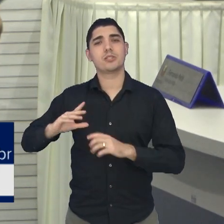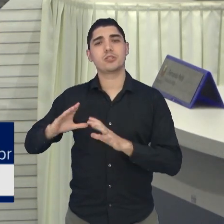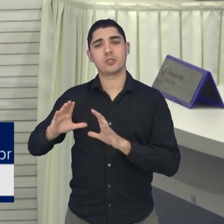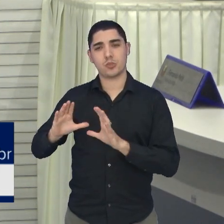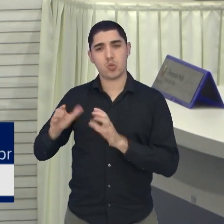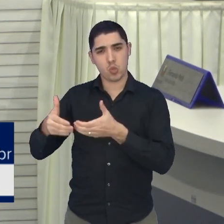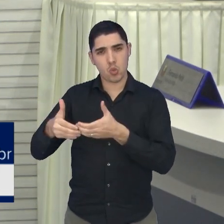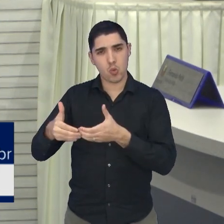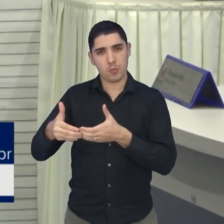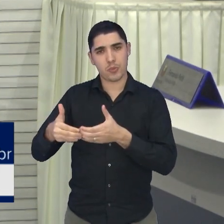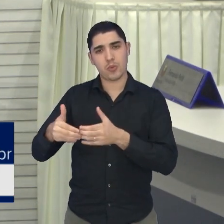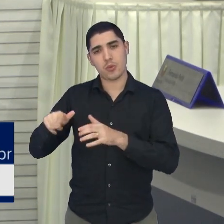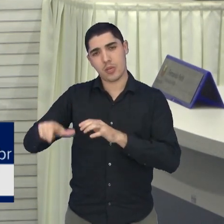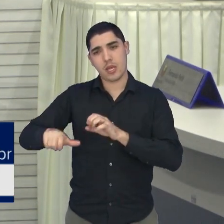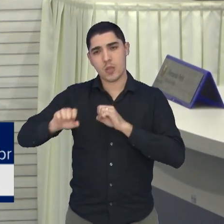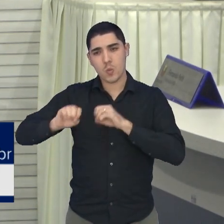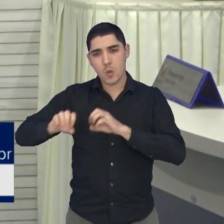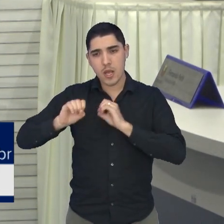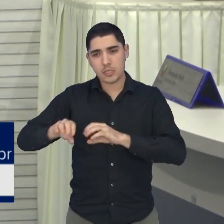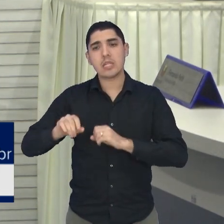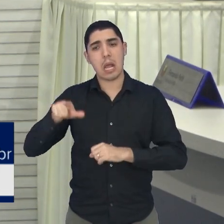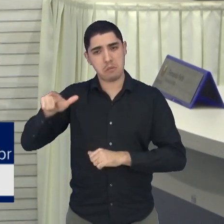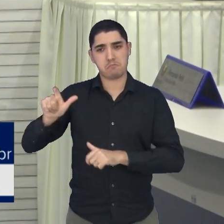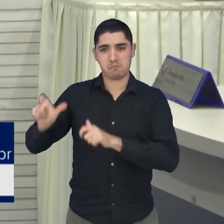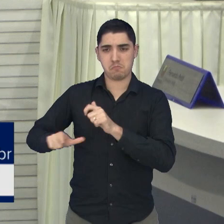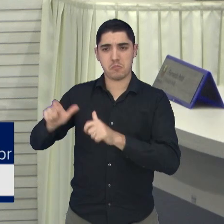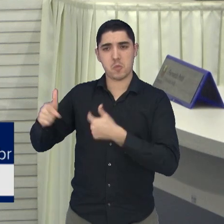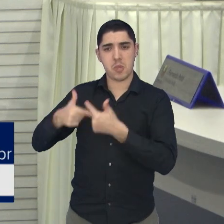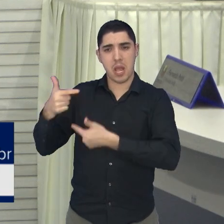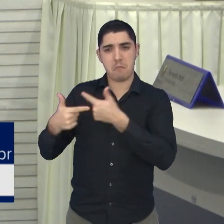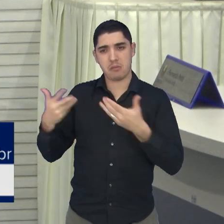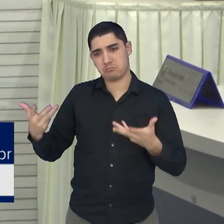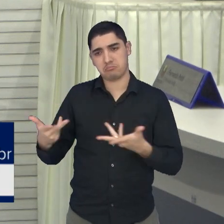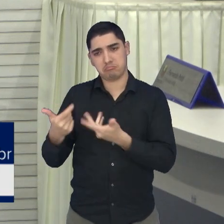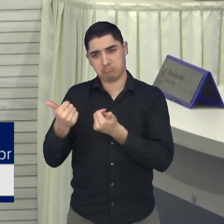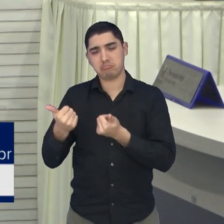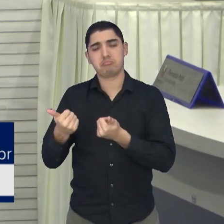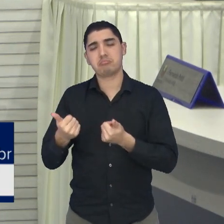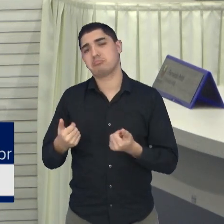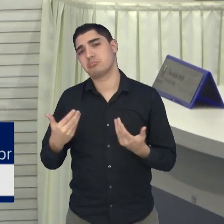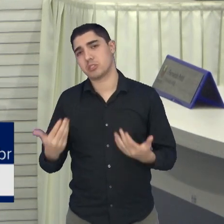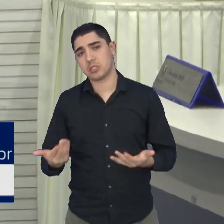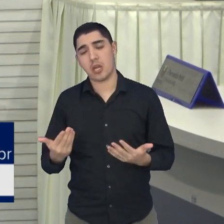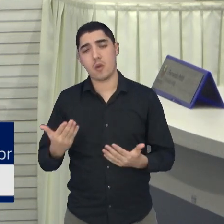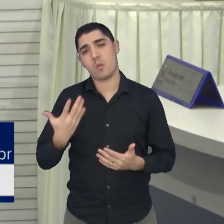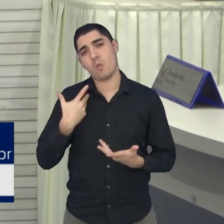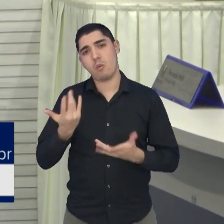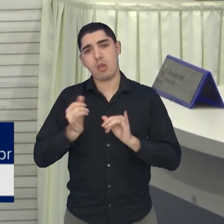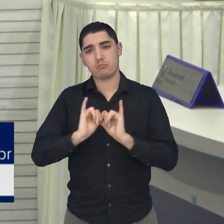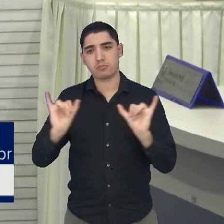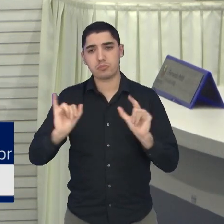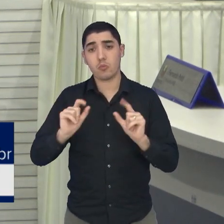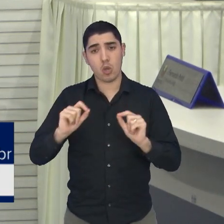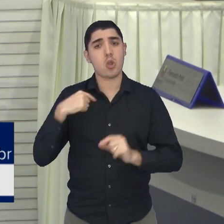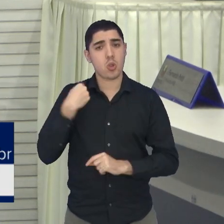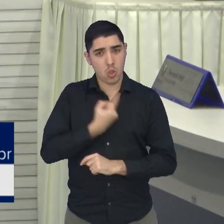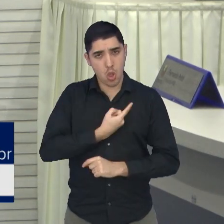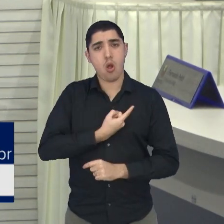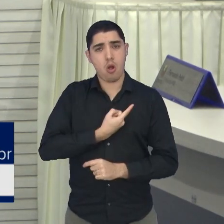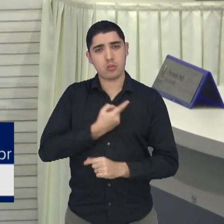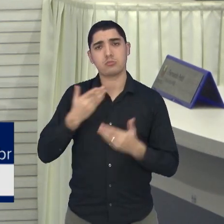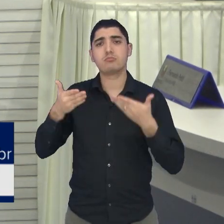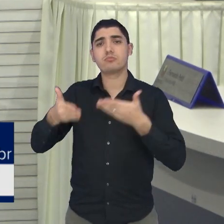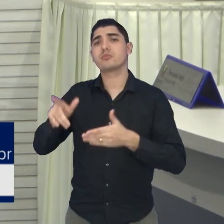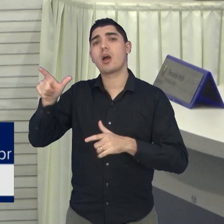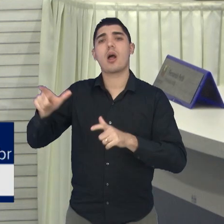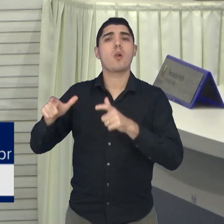de Educação, que tem feito sim um grande trabalho junto com os demais membros, e dizer que nós iremos lá no Fundo Social